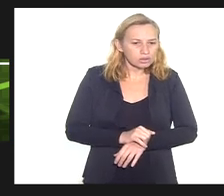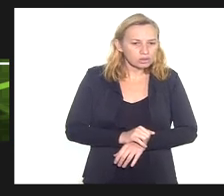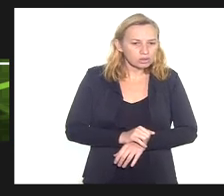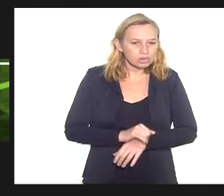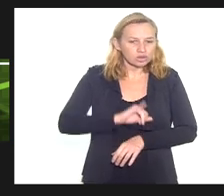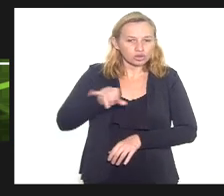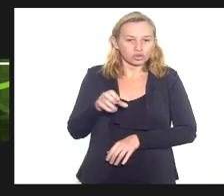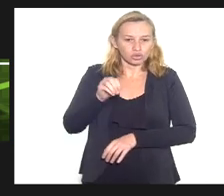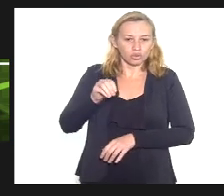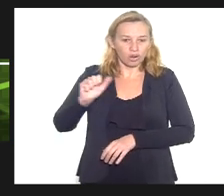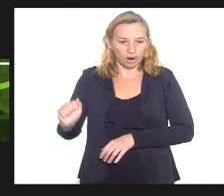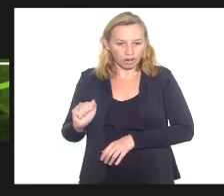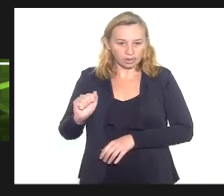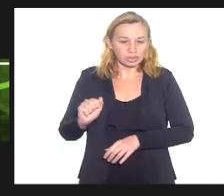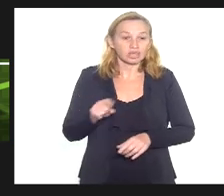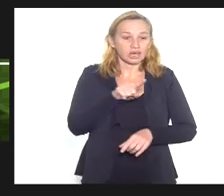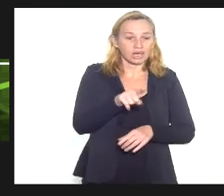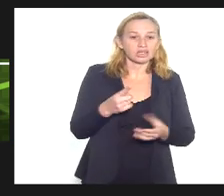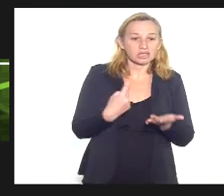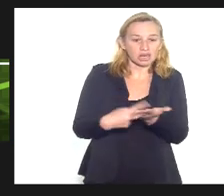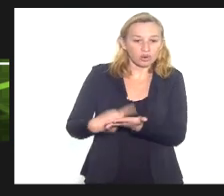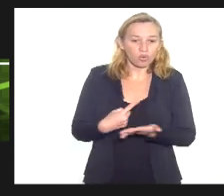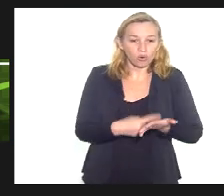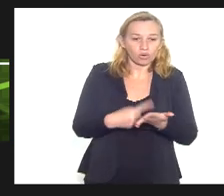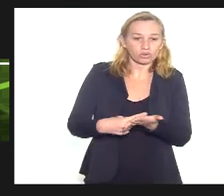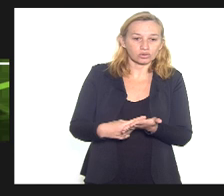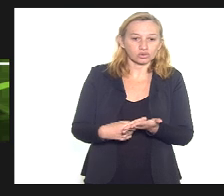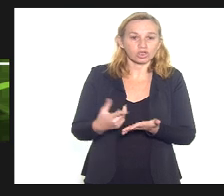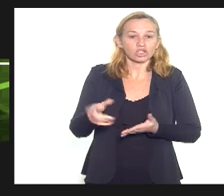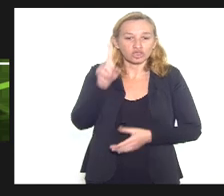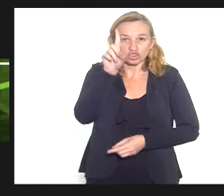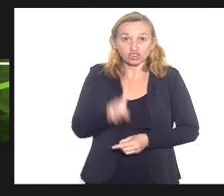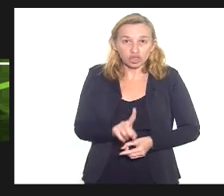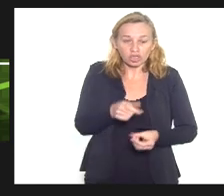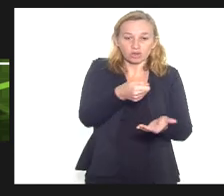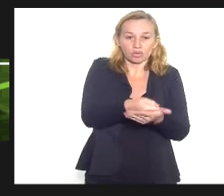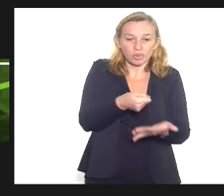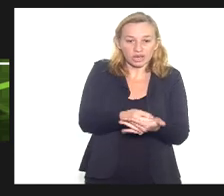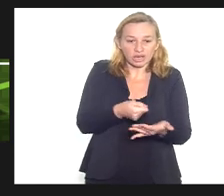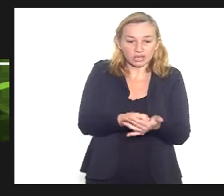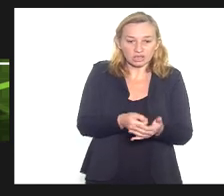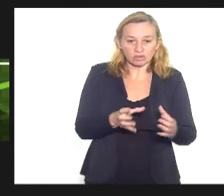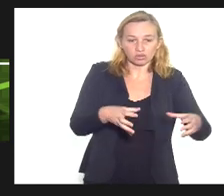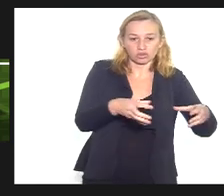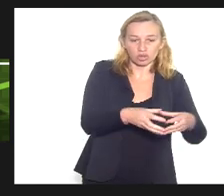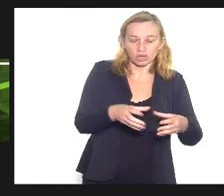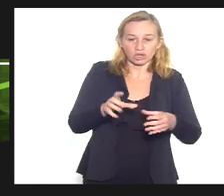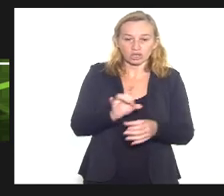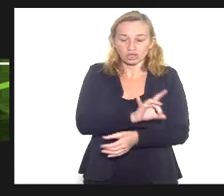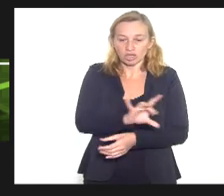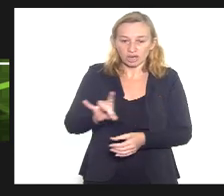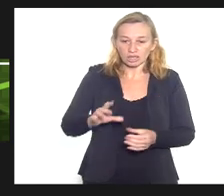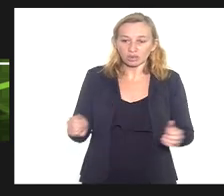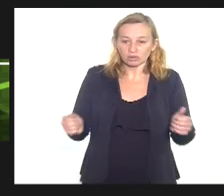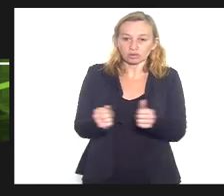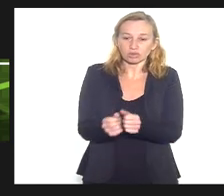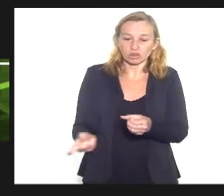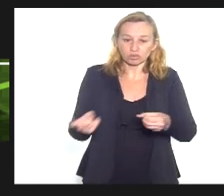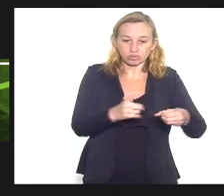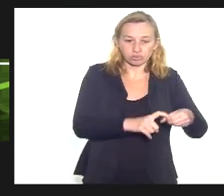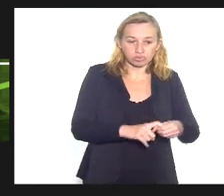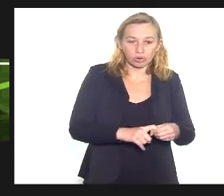Agreement. Esses acordos estabelecem os direitos e obrigações entre os parceiros do consórcio. Na